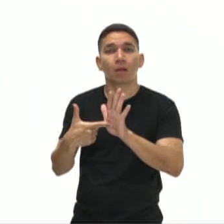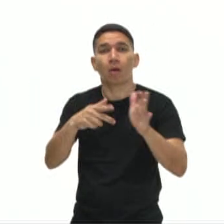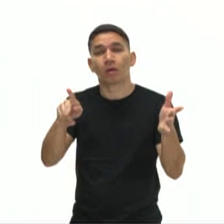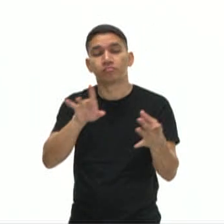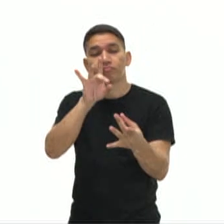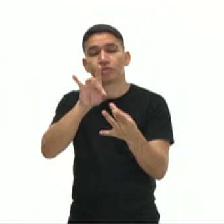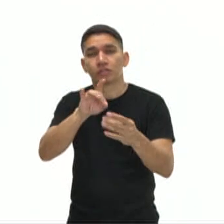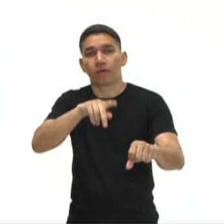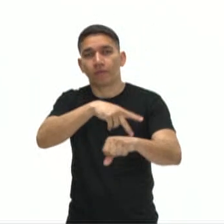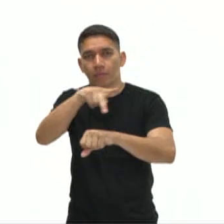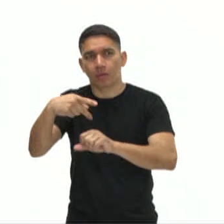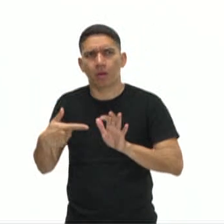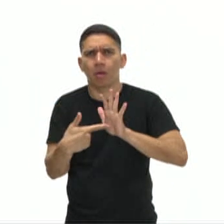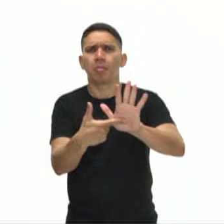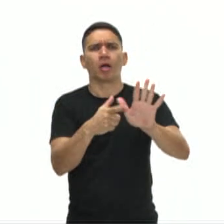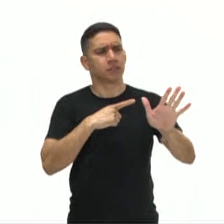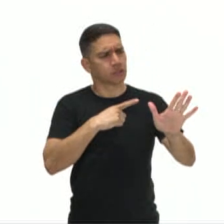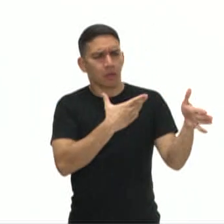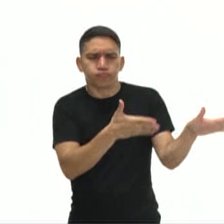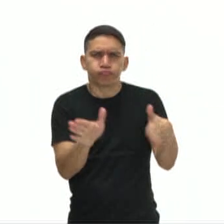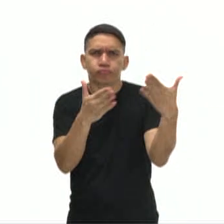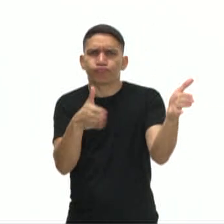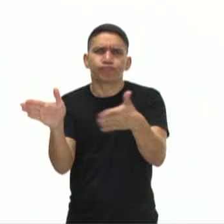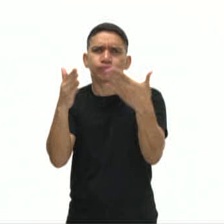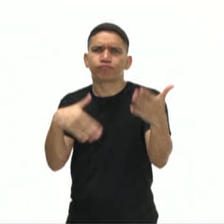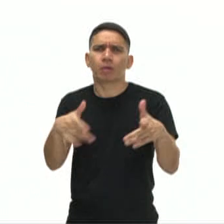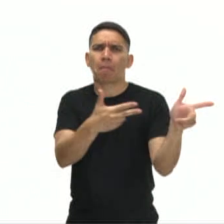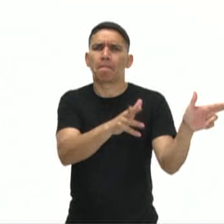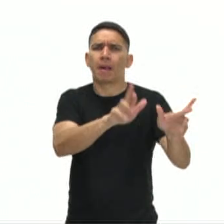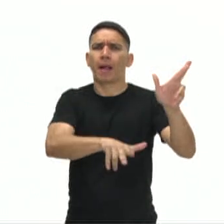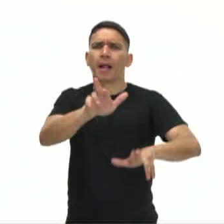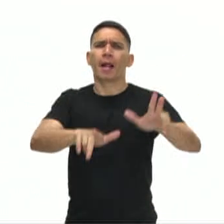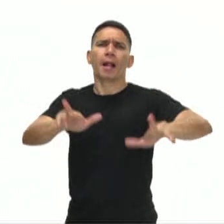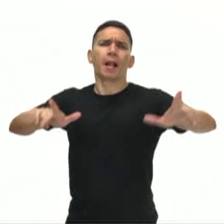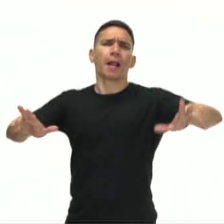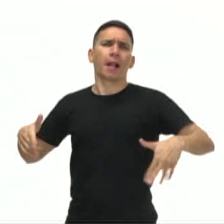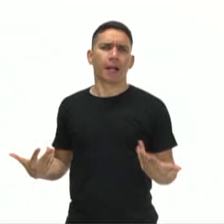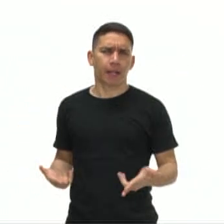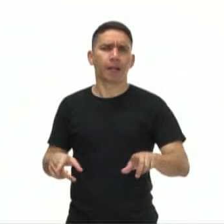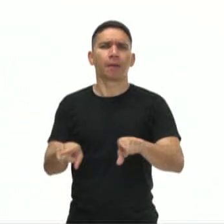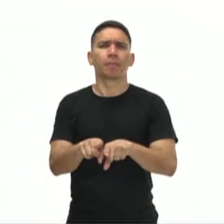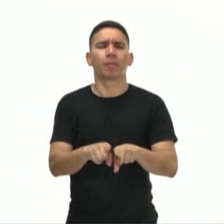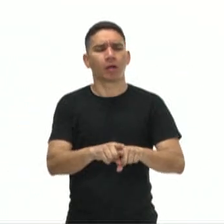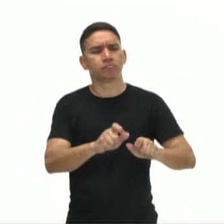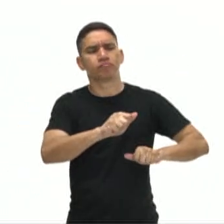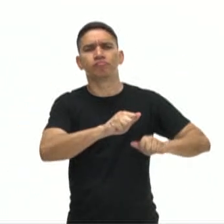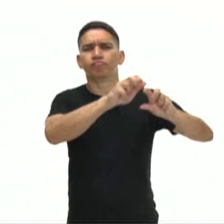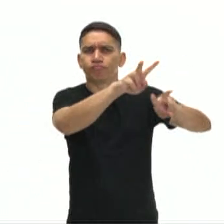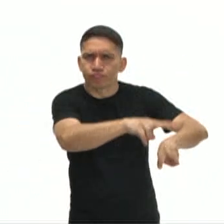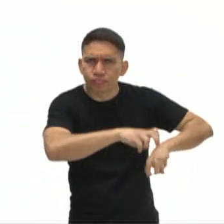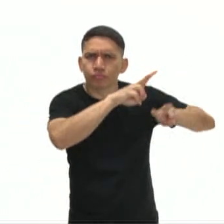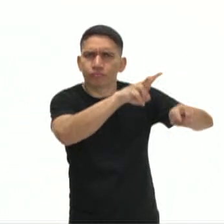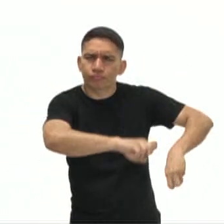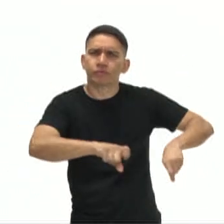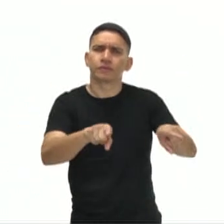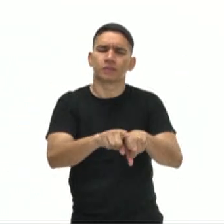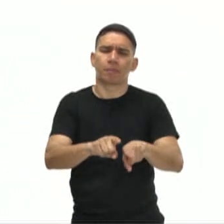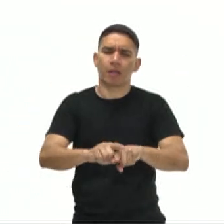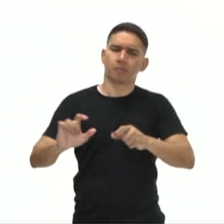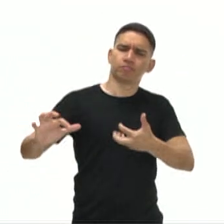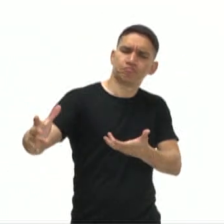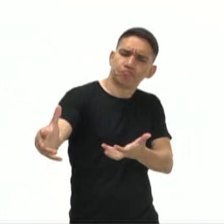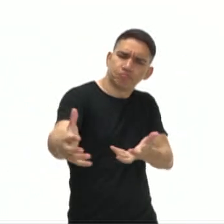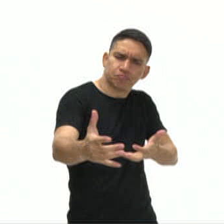né, apresenta a estrutura produtiva diversificada, com atividades agropecuárias, mineradoras e também